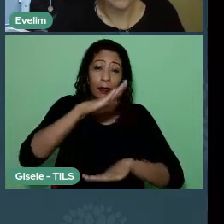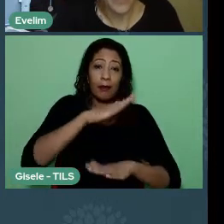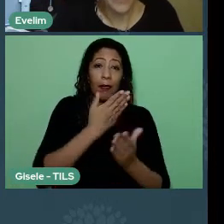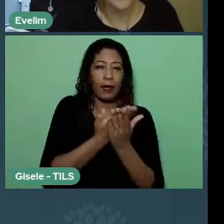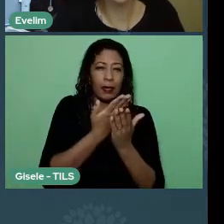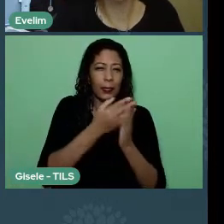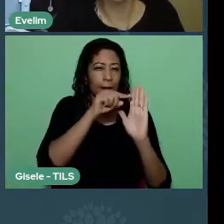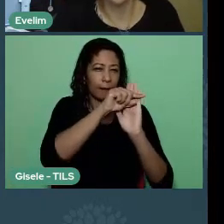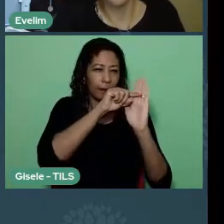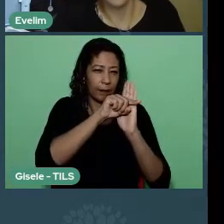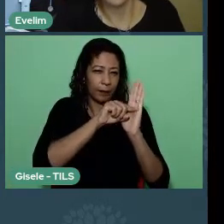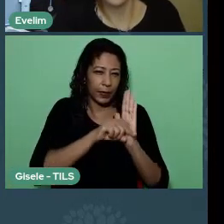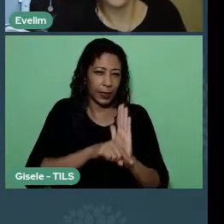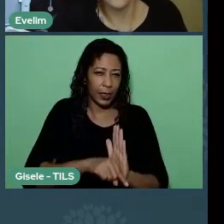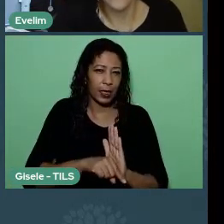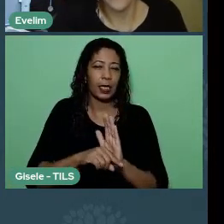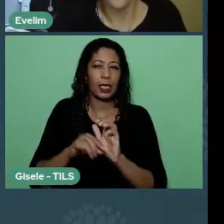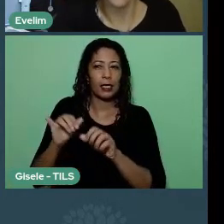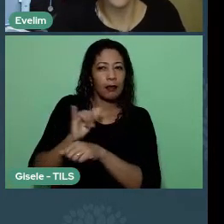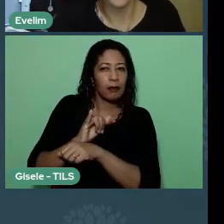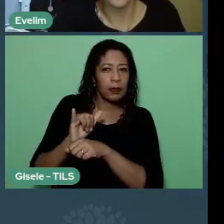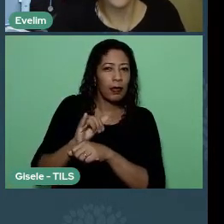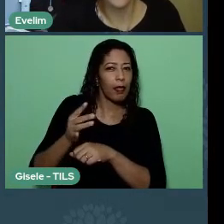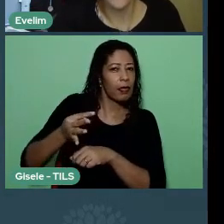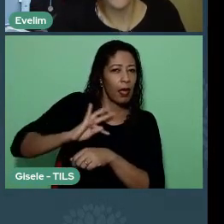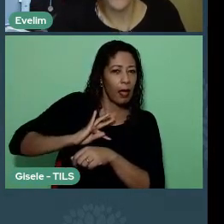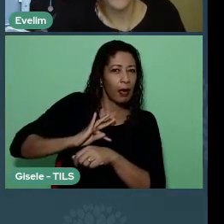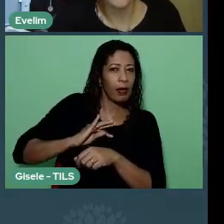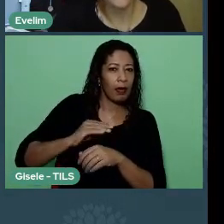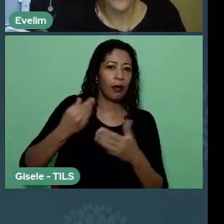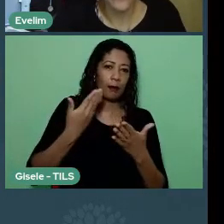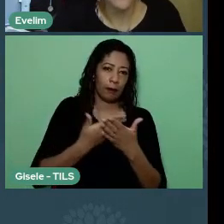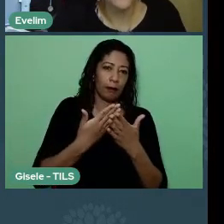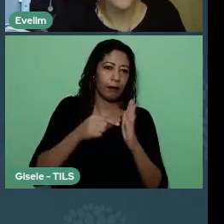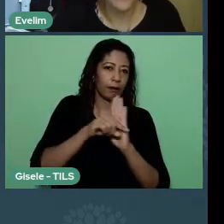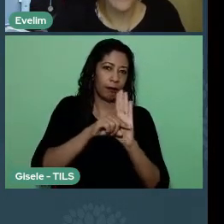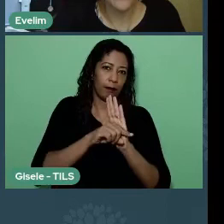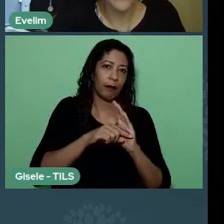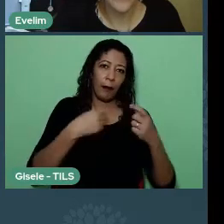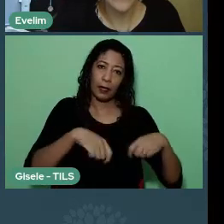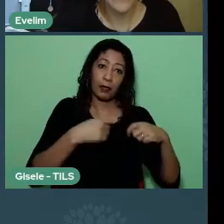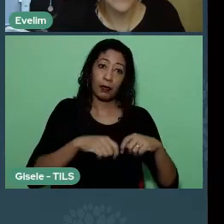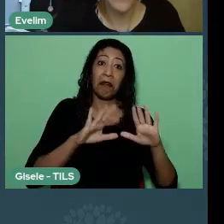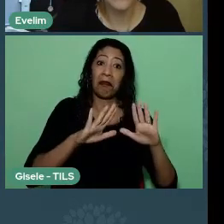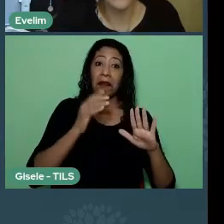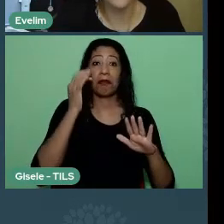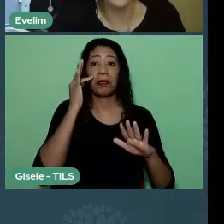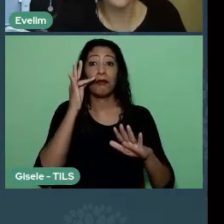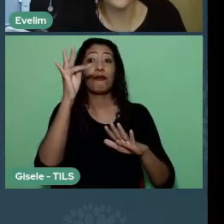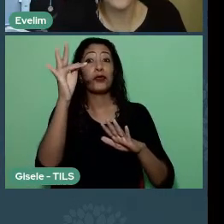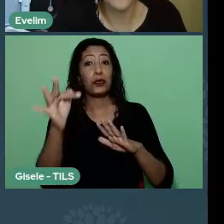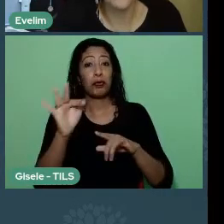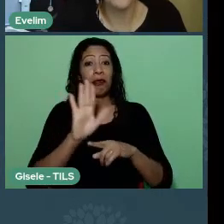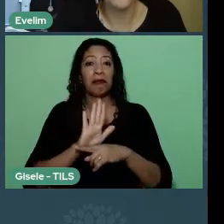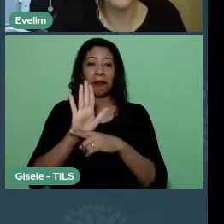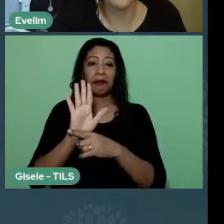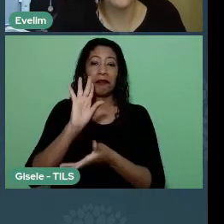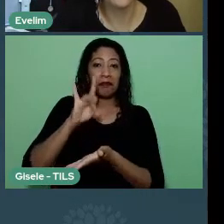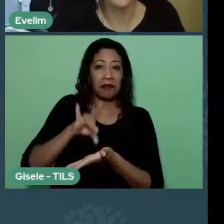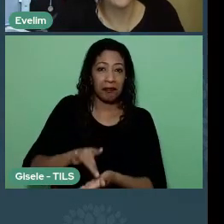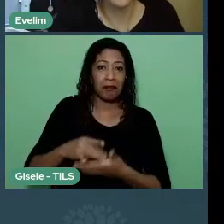com essas técnicas, mas parece ser algo aí promissor na melhora aí da respiração